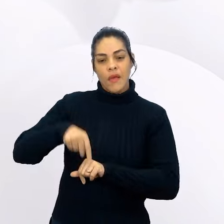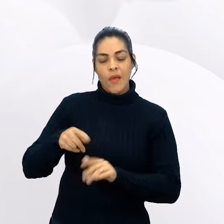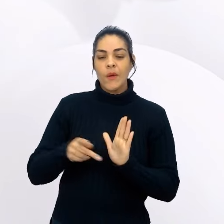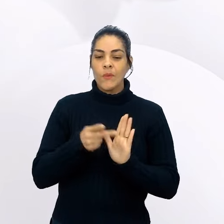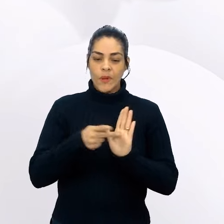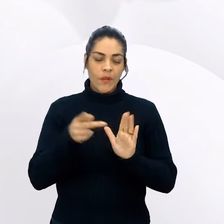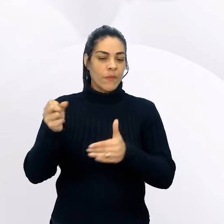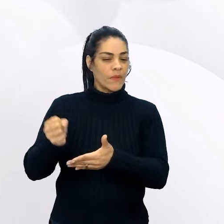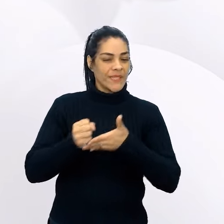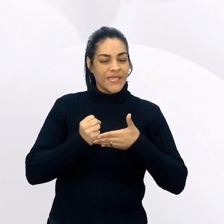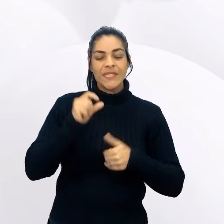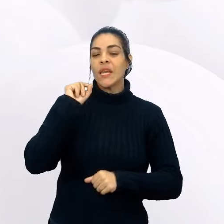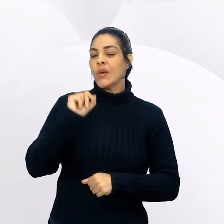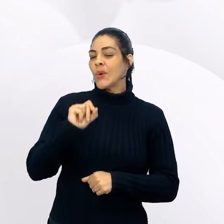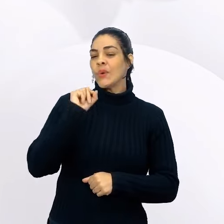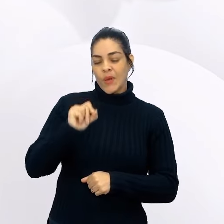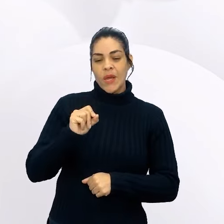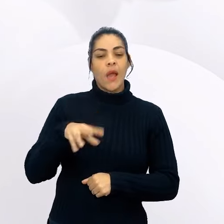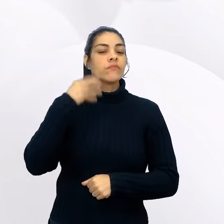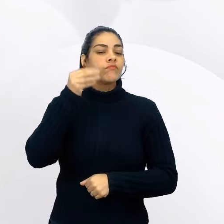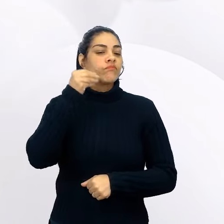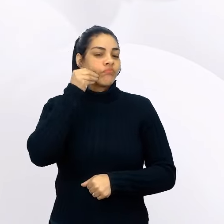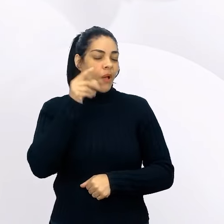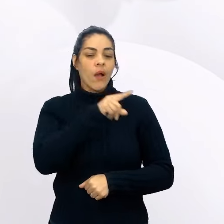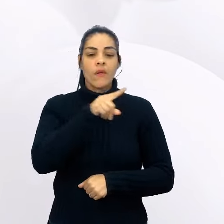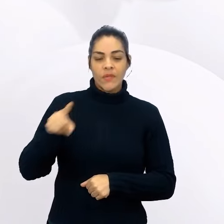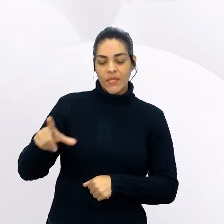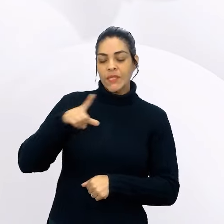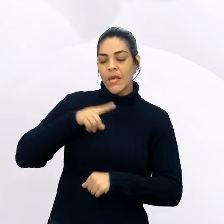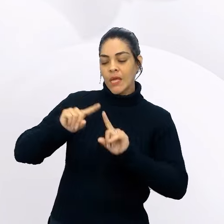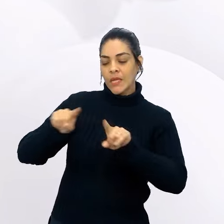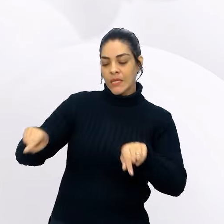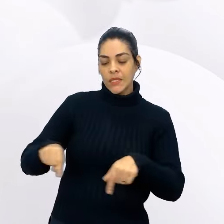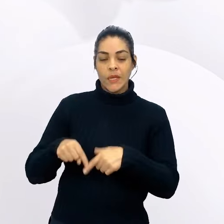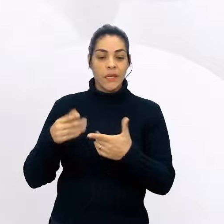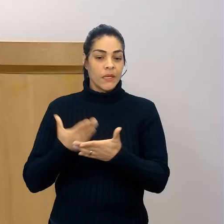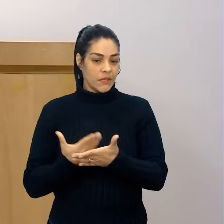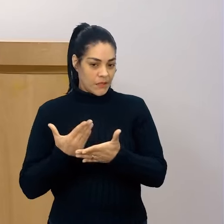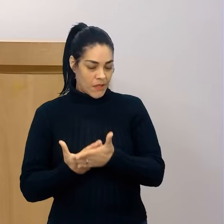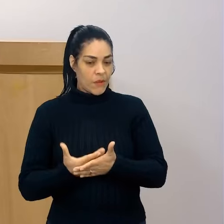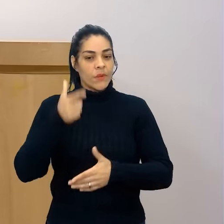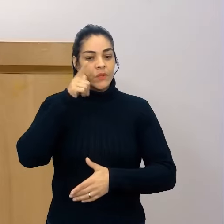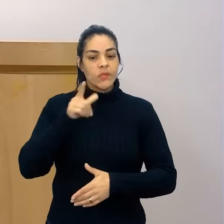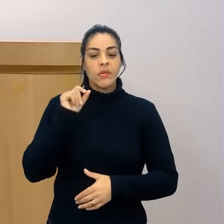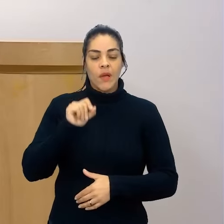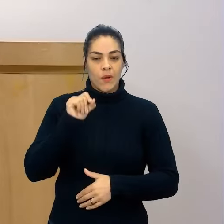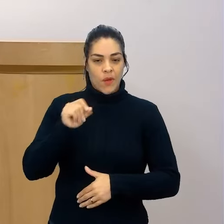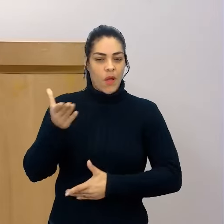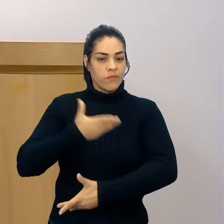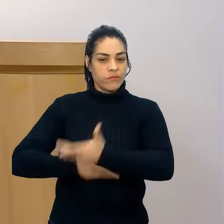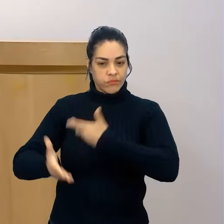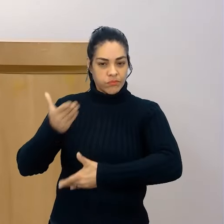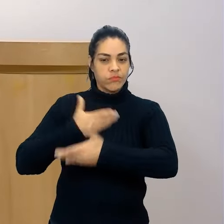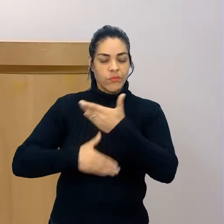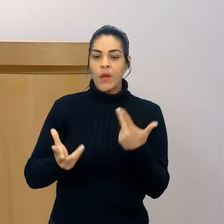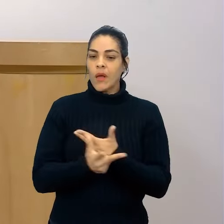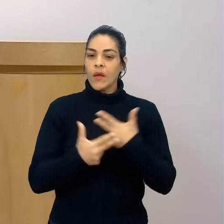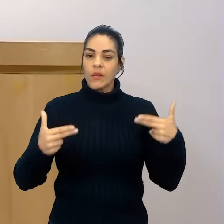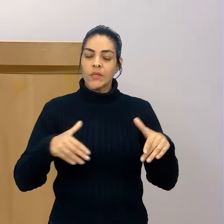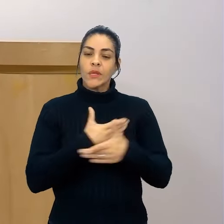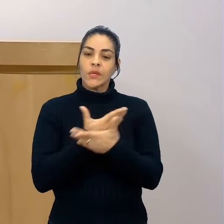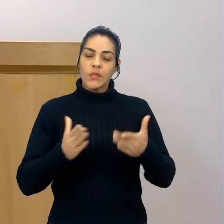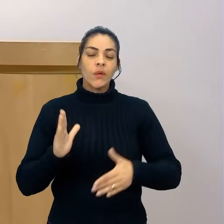vai trazer aí a experiência que vocês têm em sala de aula para compartilhar algo que a